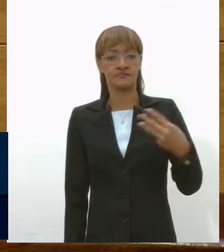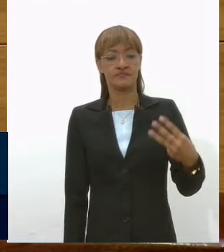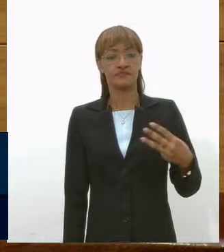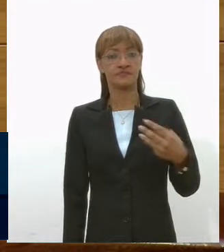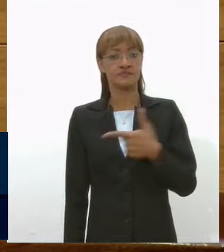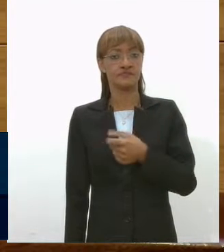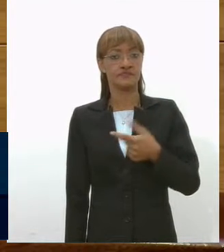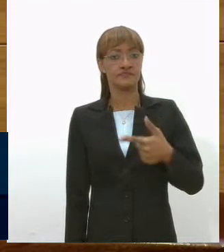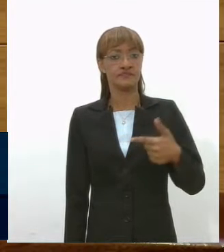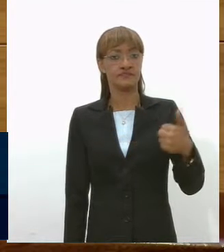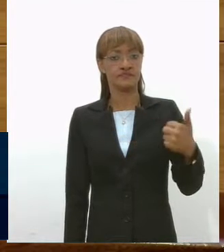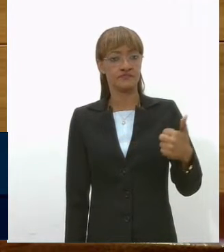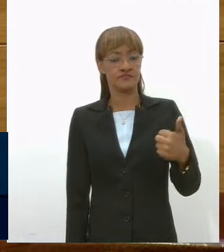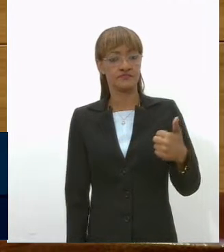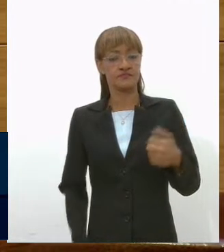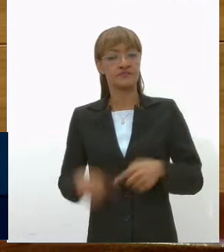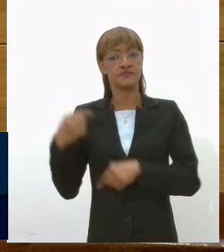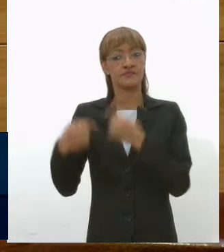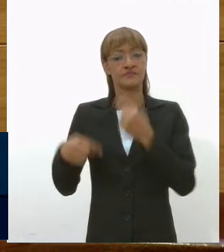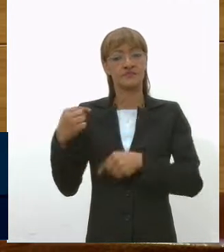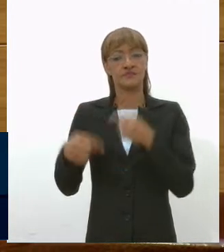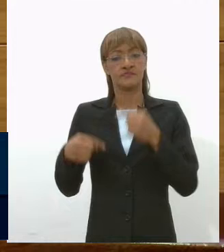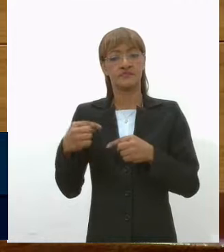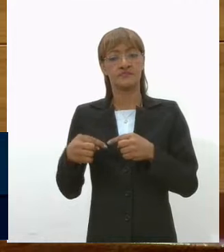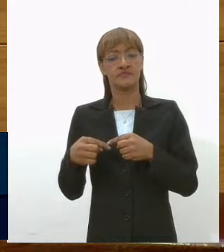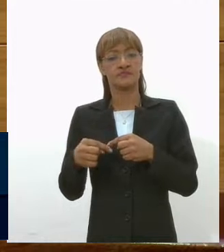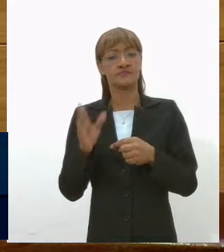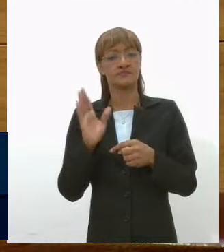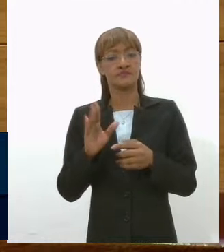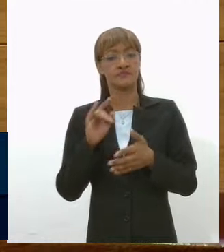52/53/2021 e em discussão única, a moção número